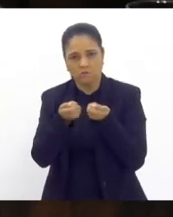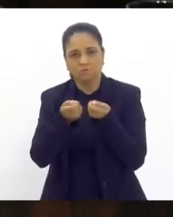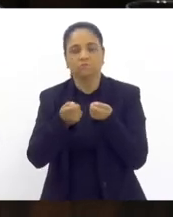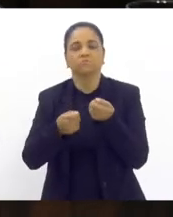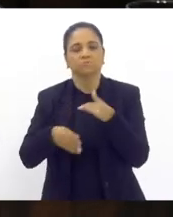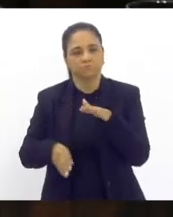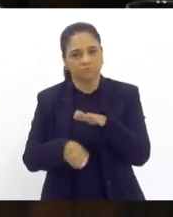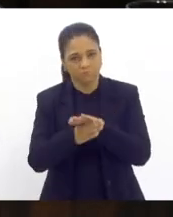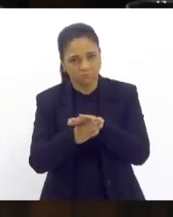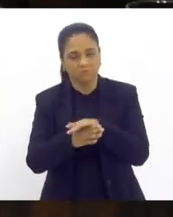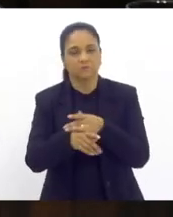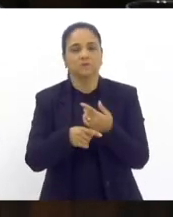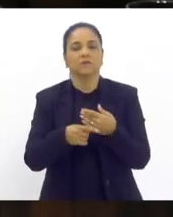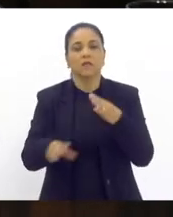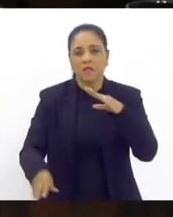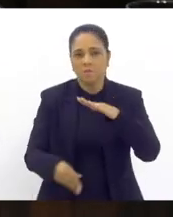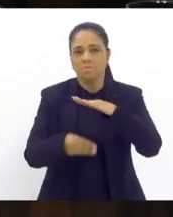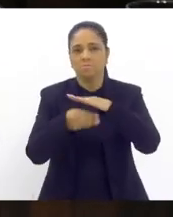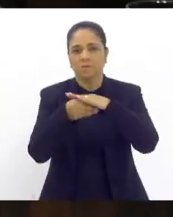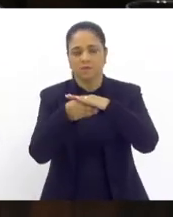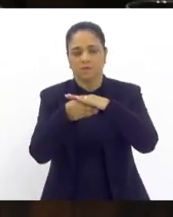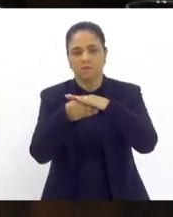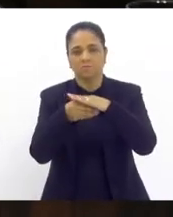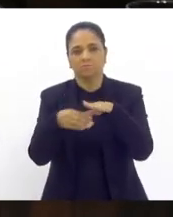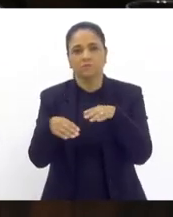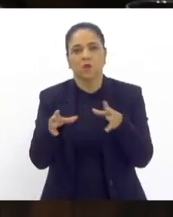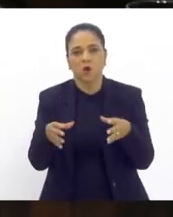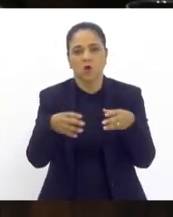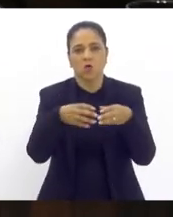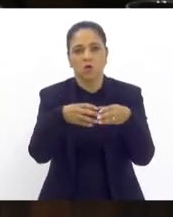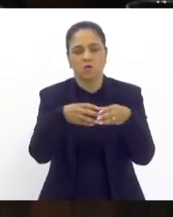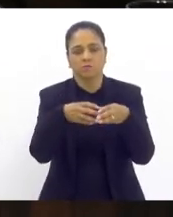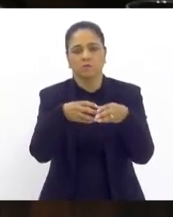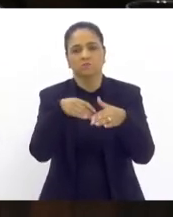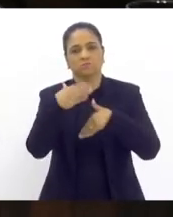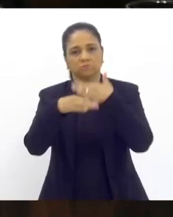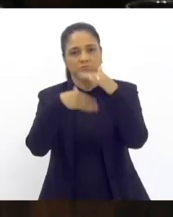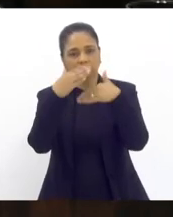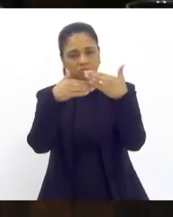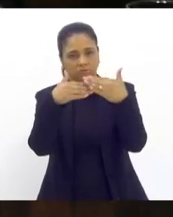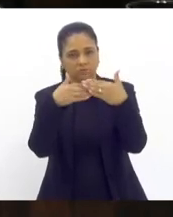favorável, com emenda da Comissão de Constituição e Justiça.